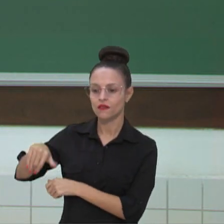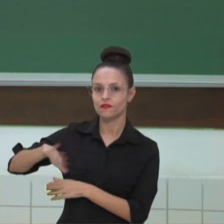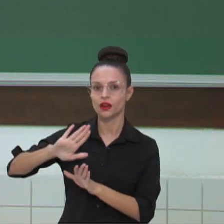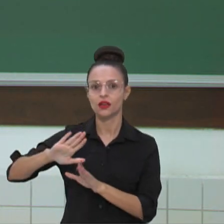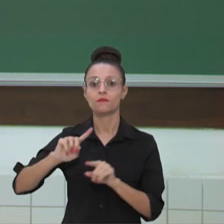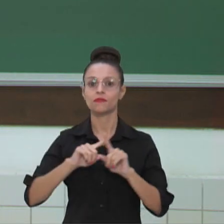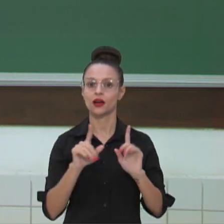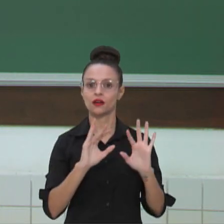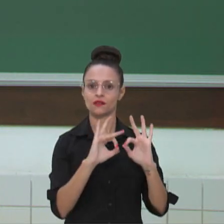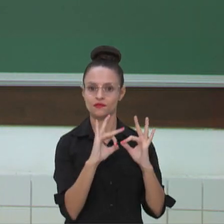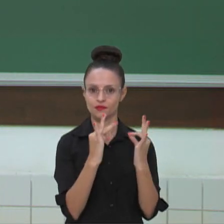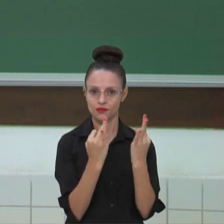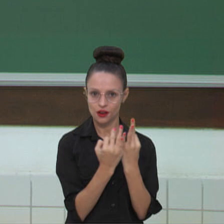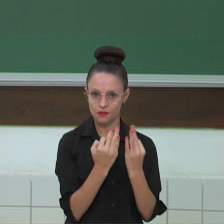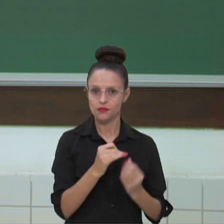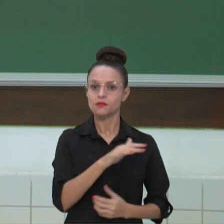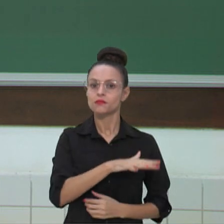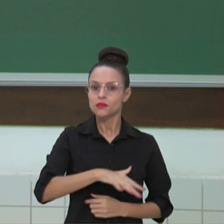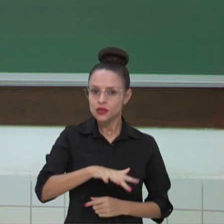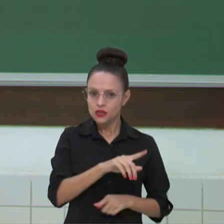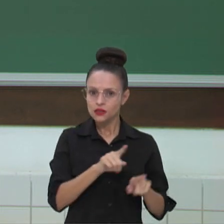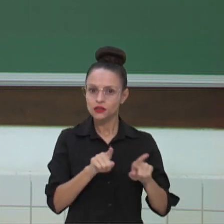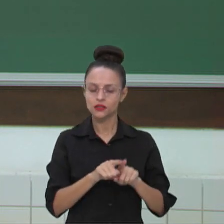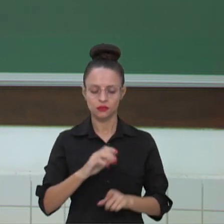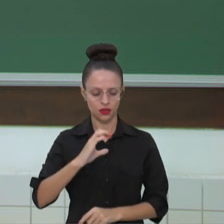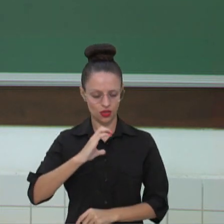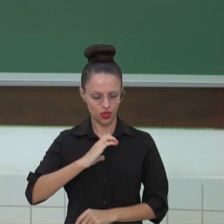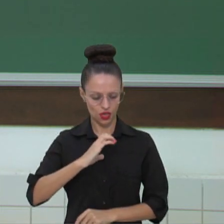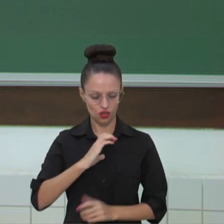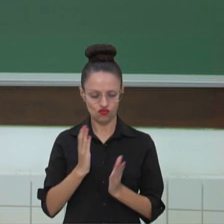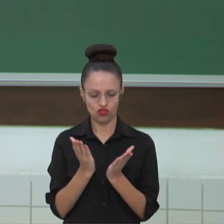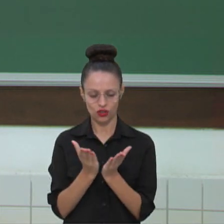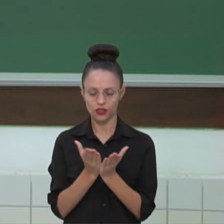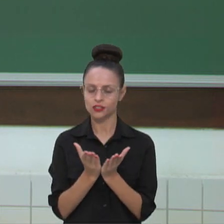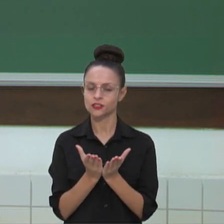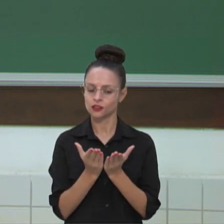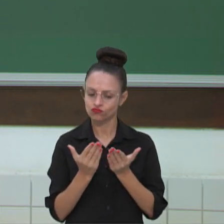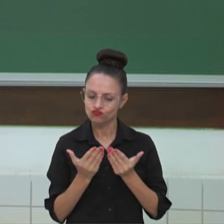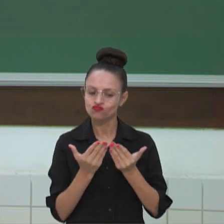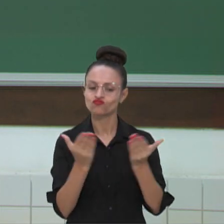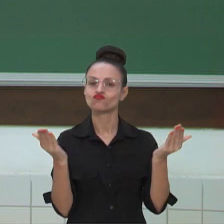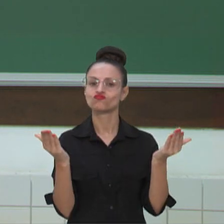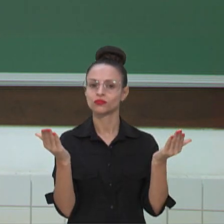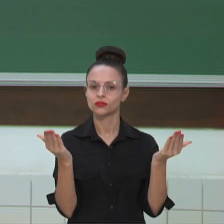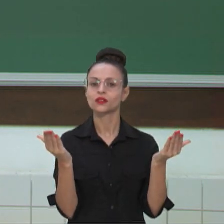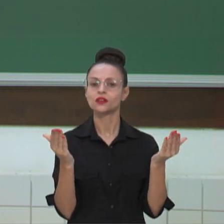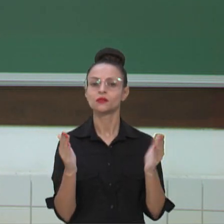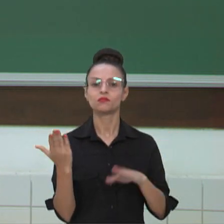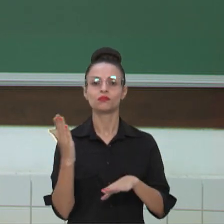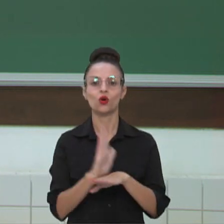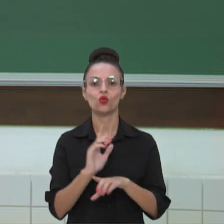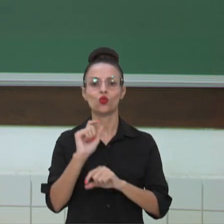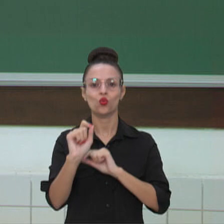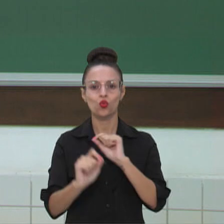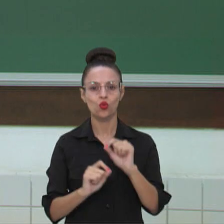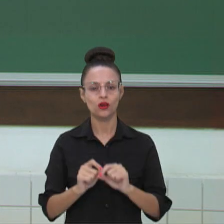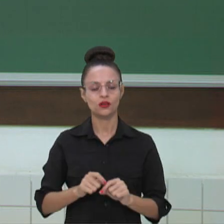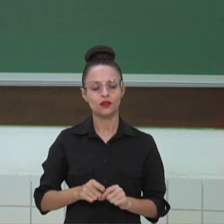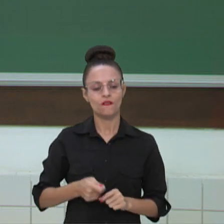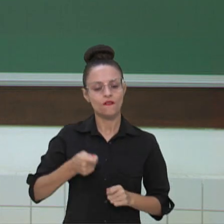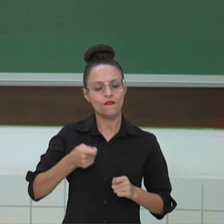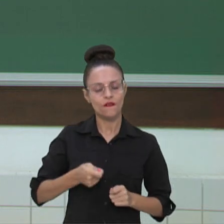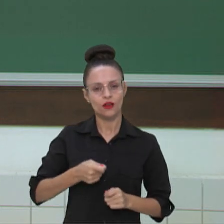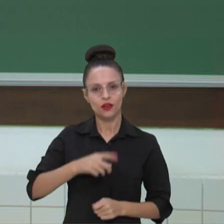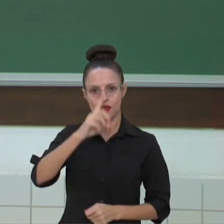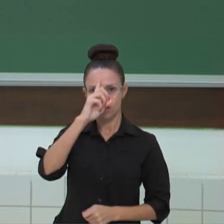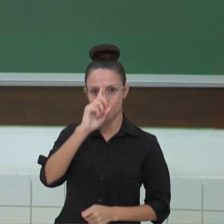famílias puritanas colocaram a sua ética cristã à frente dessas outras pessoas que vieram e conseguiram impor, então, o